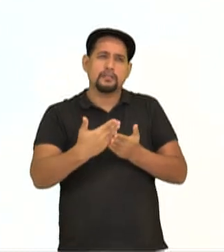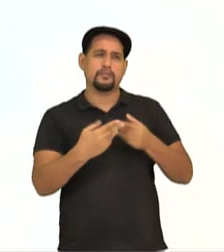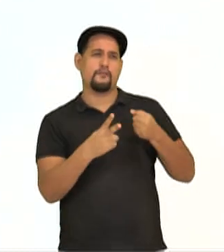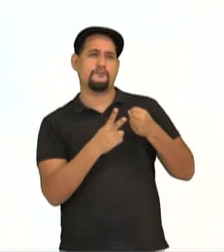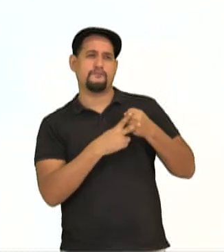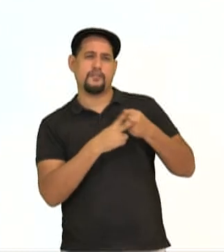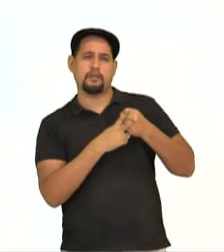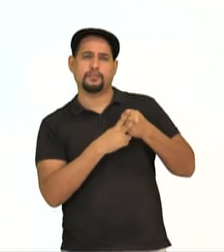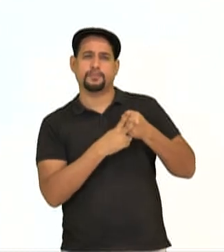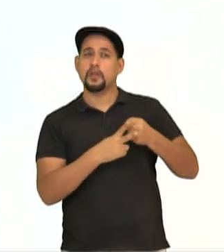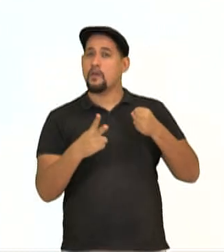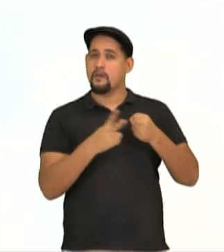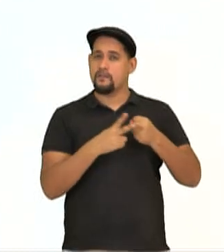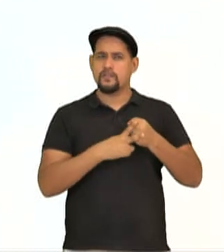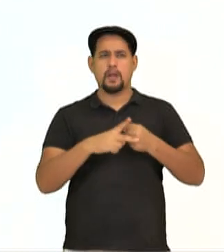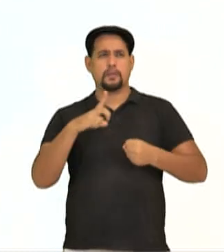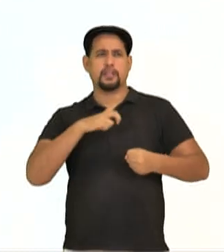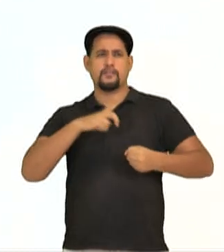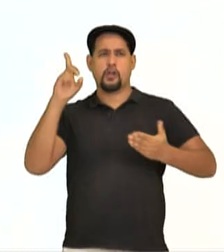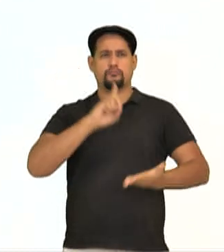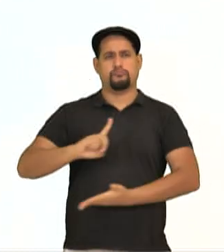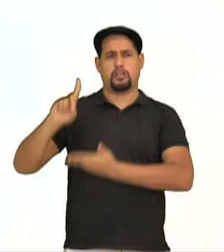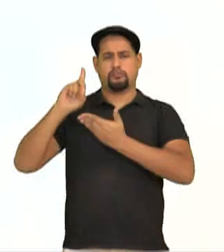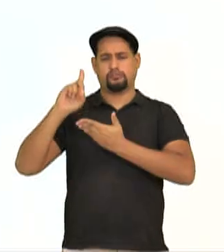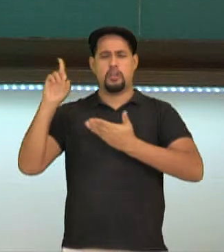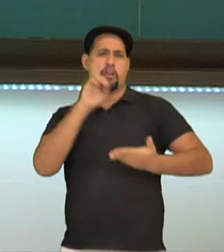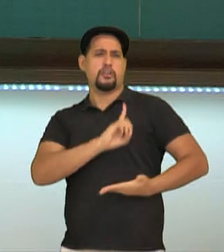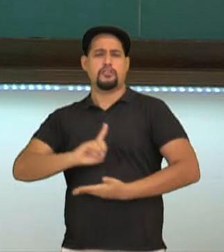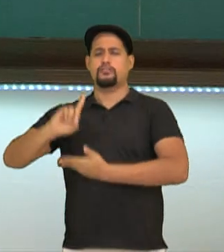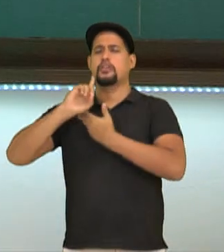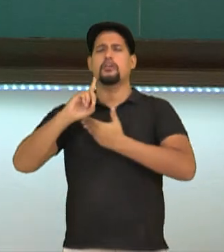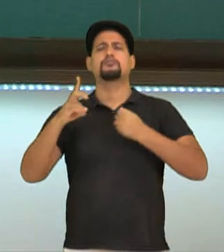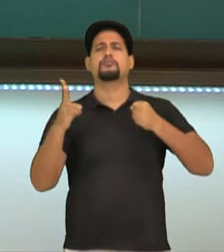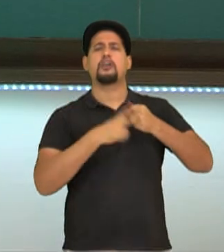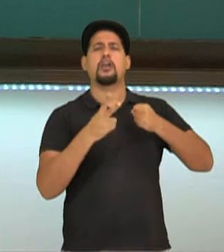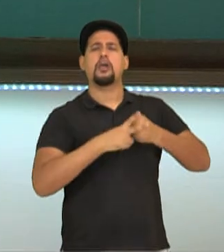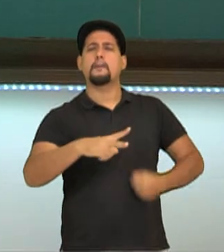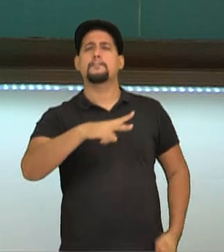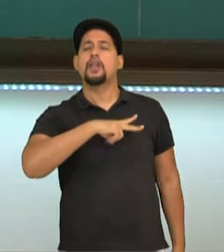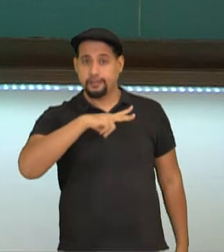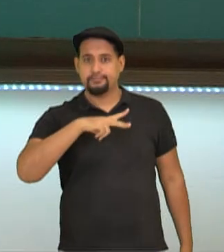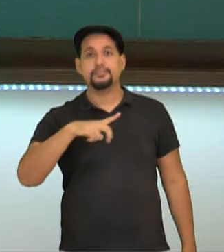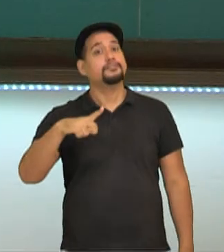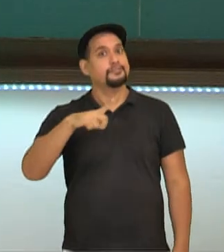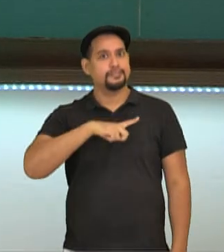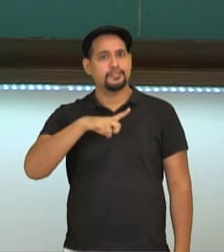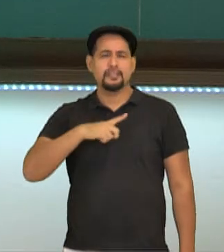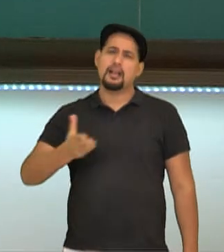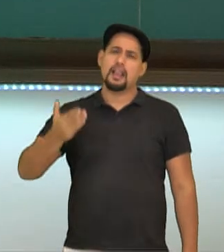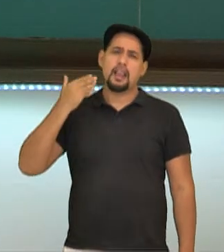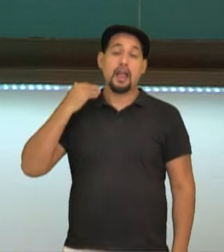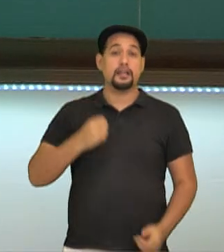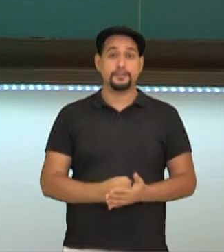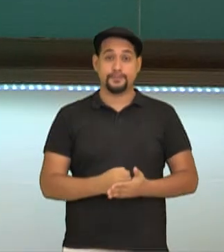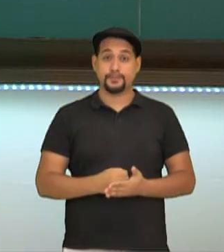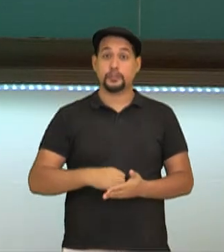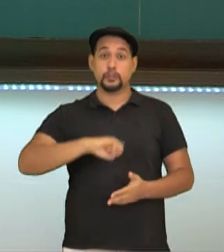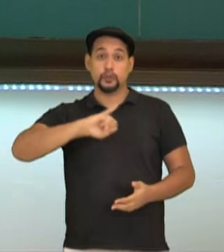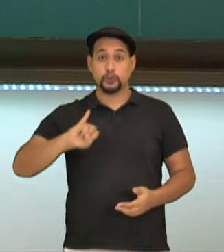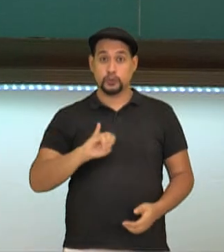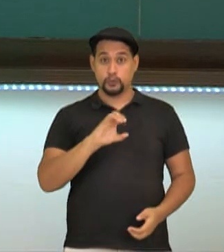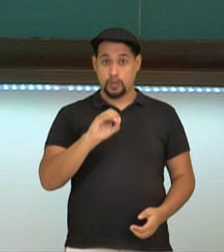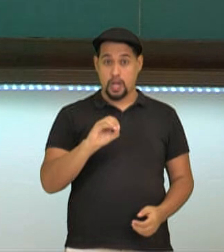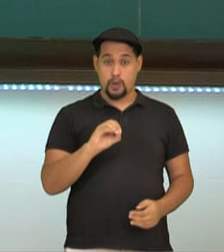verbo, e o verbo estava com Deus, e o verbo era Deus. Está lá, né? Em João, capítulo